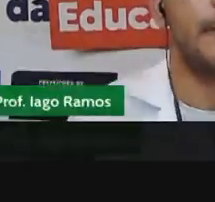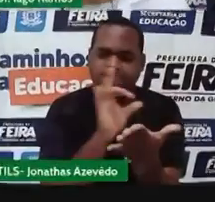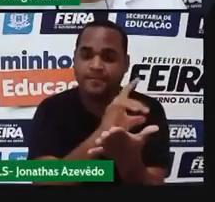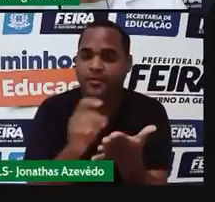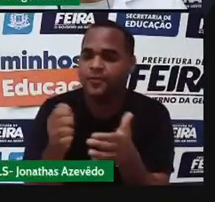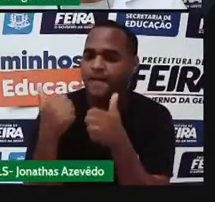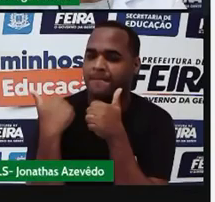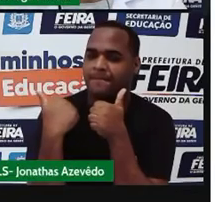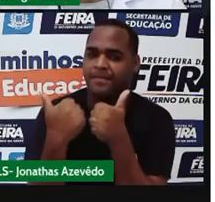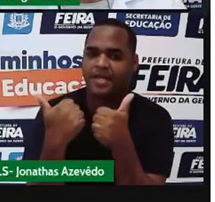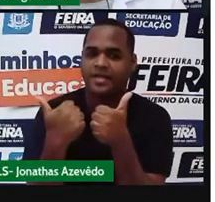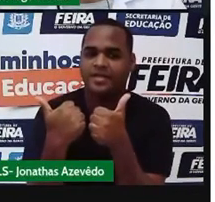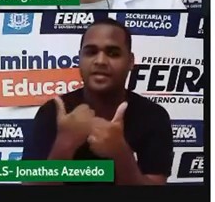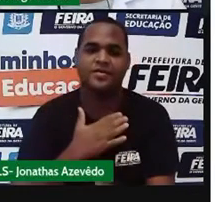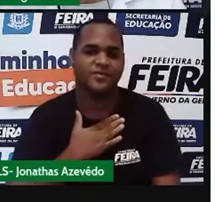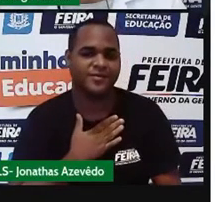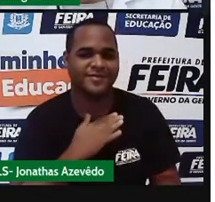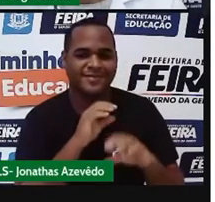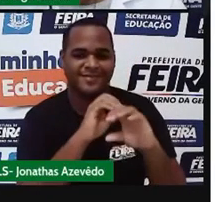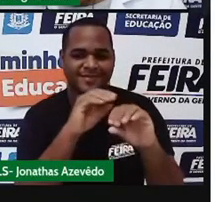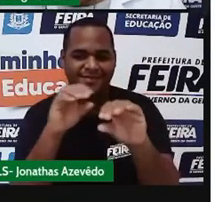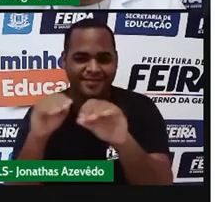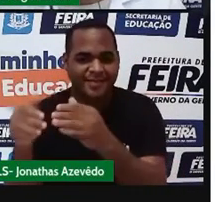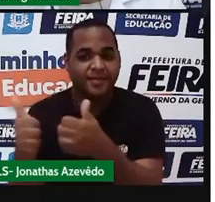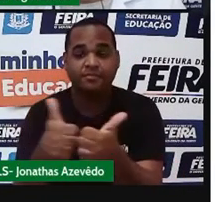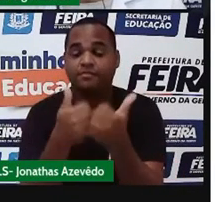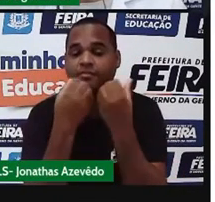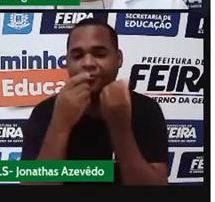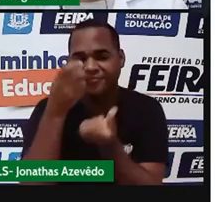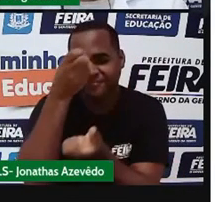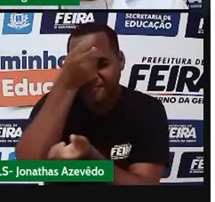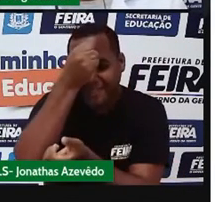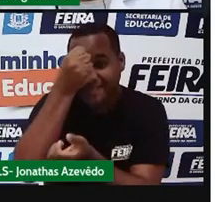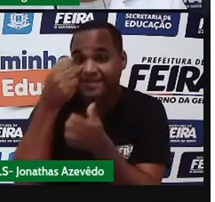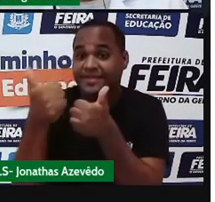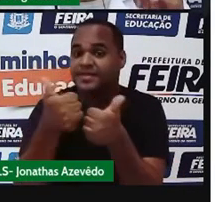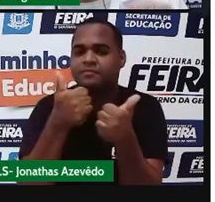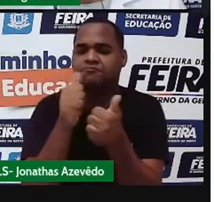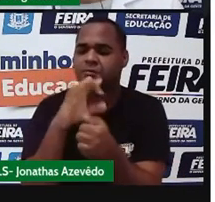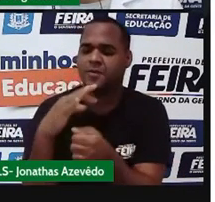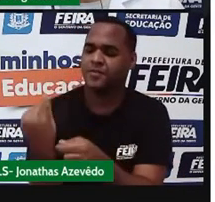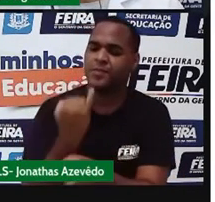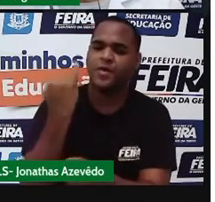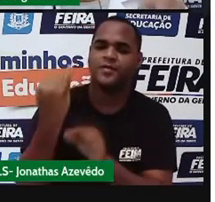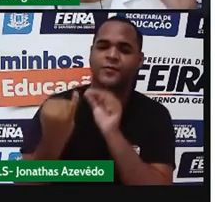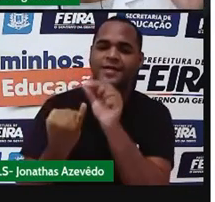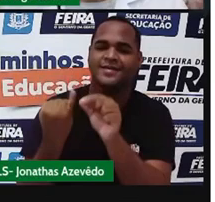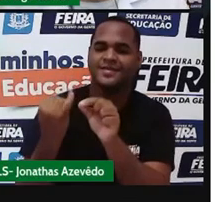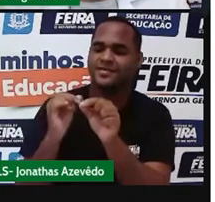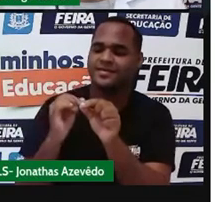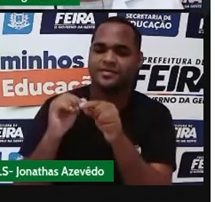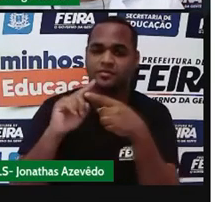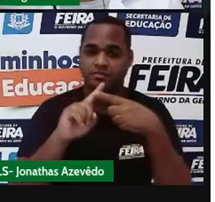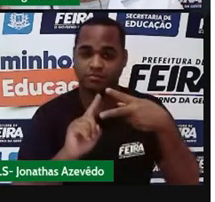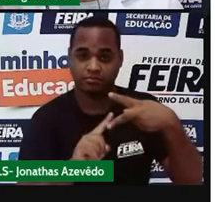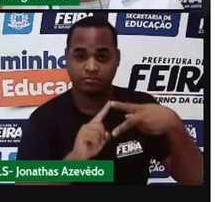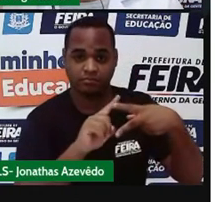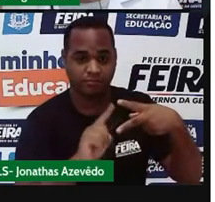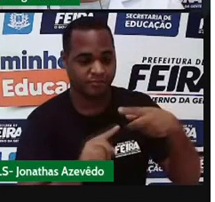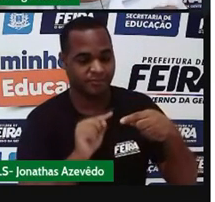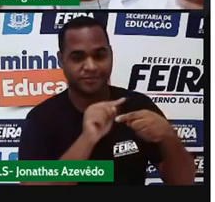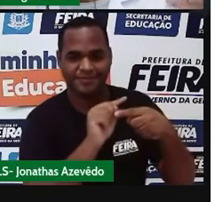curtido né a nossa aula o que é que foi importante nela compreender o que é fração